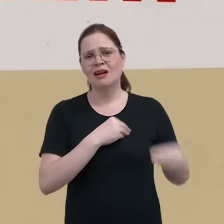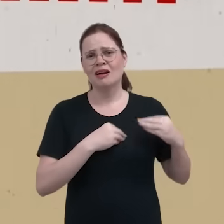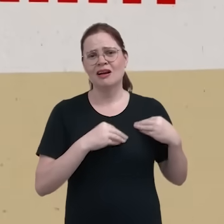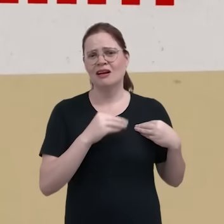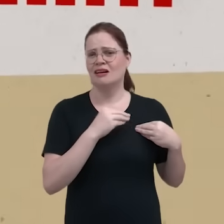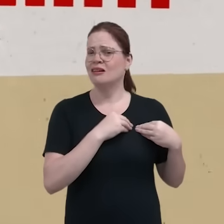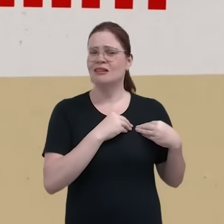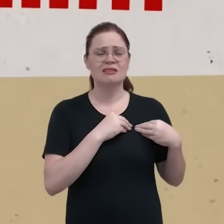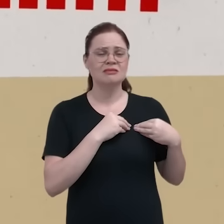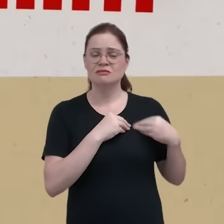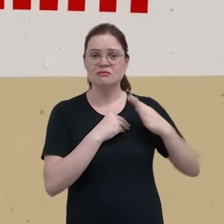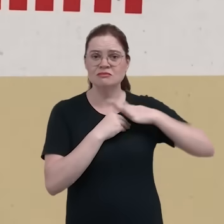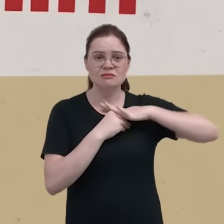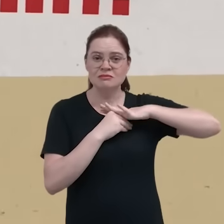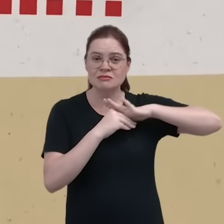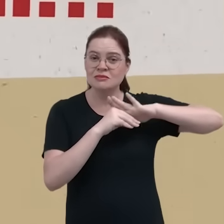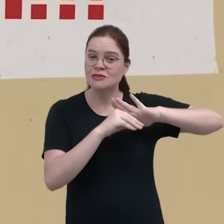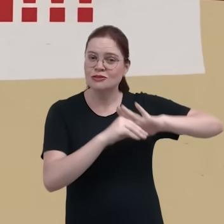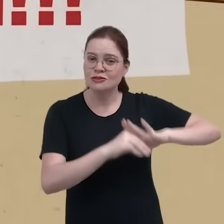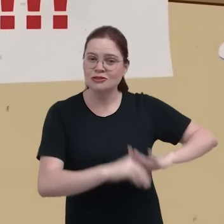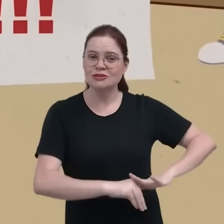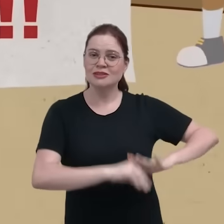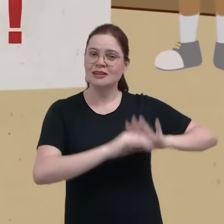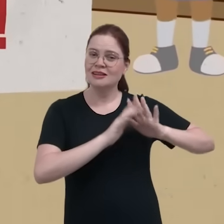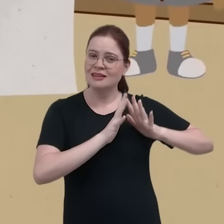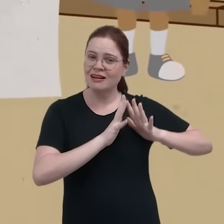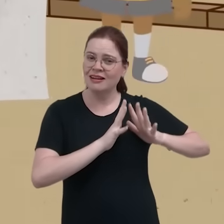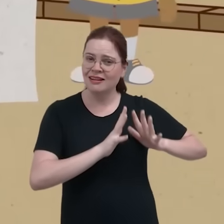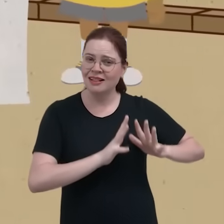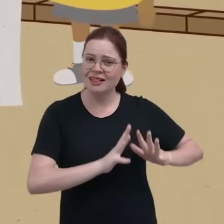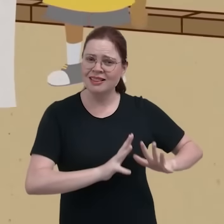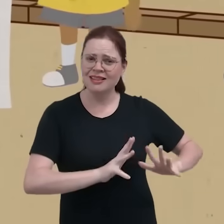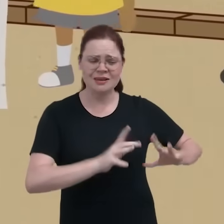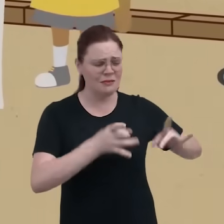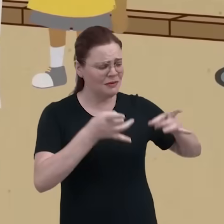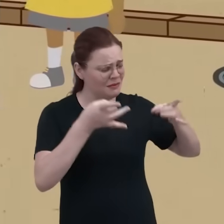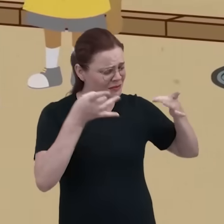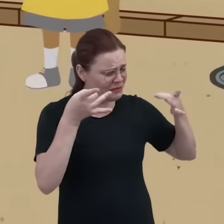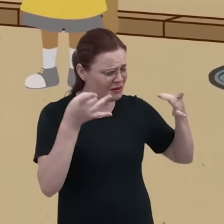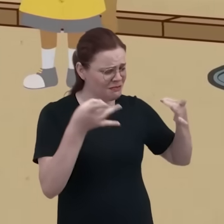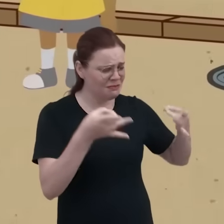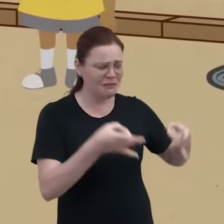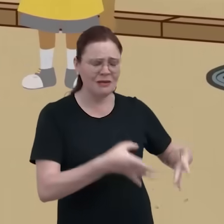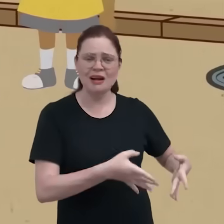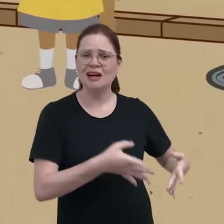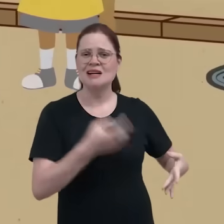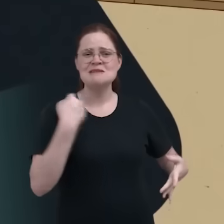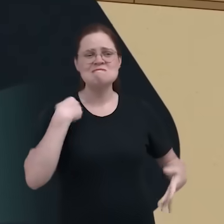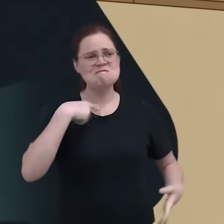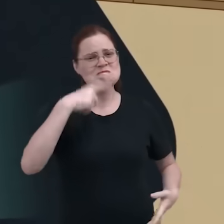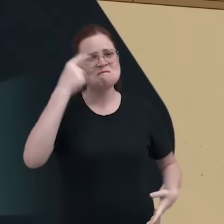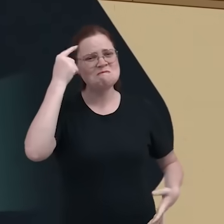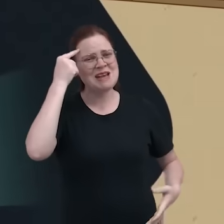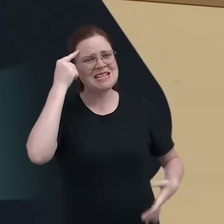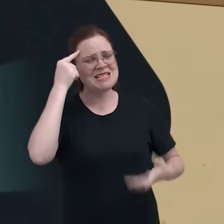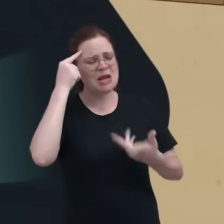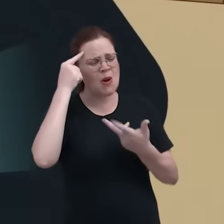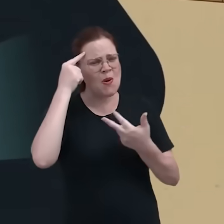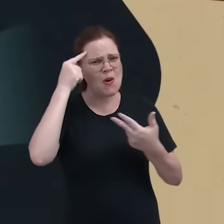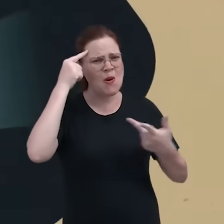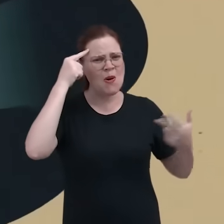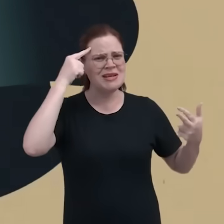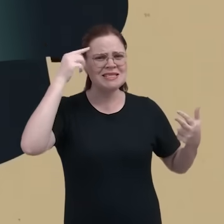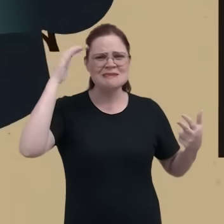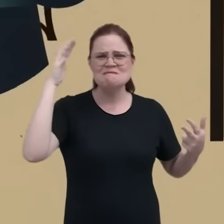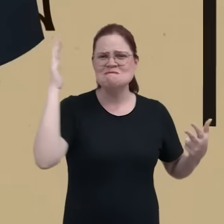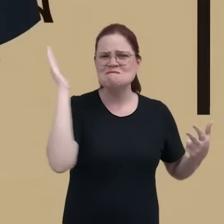Deixa o ímpio seu caminho, e o homem